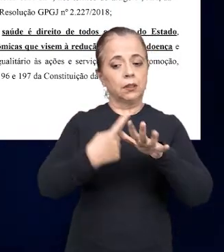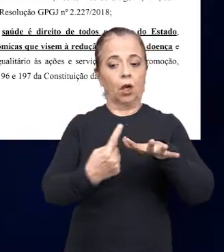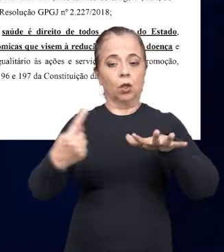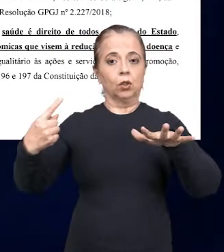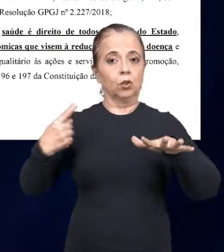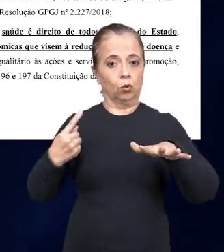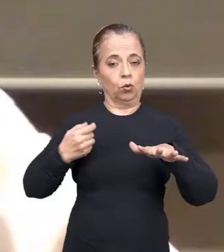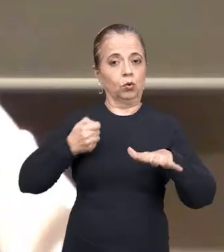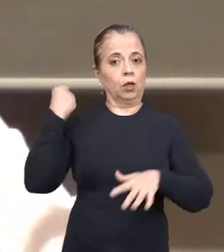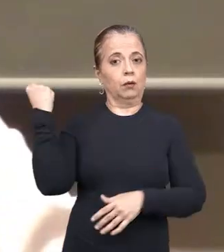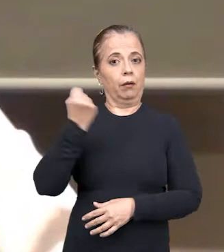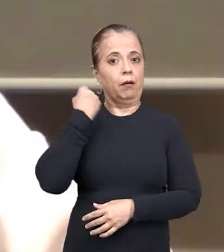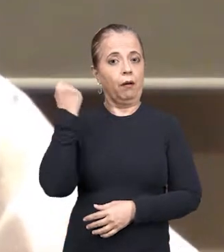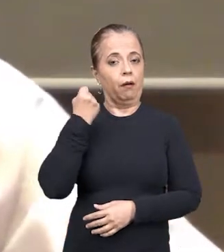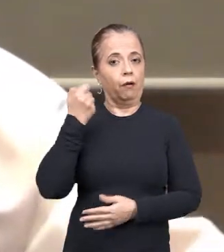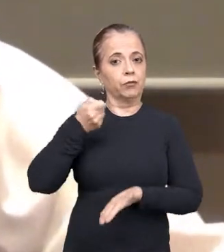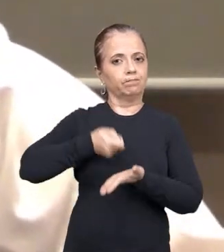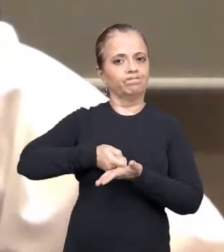isolamento social,